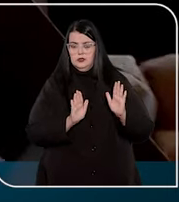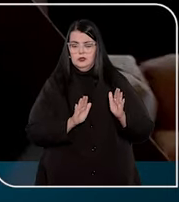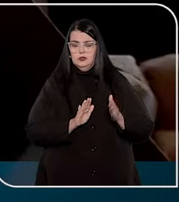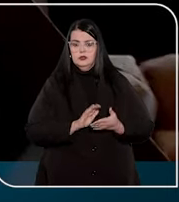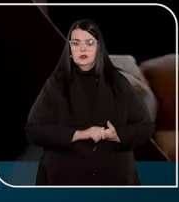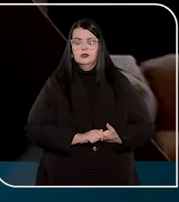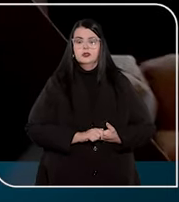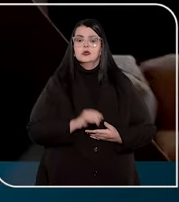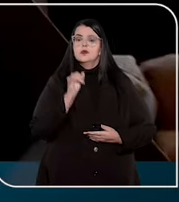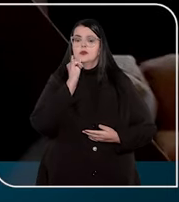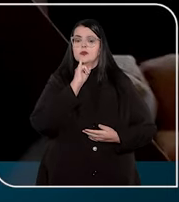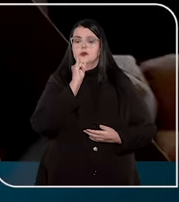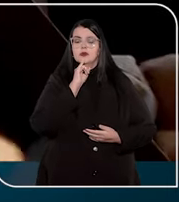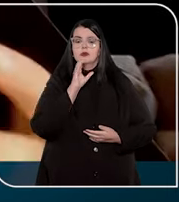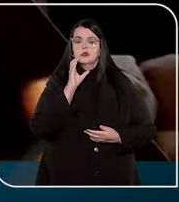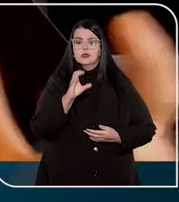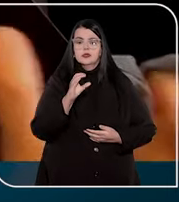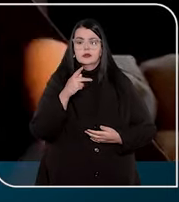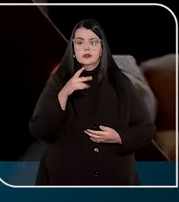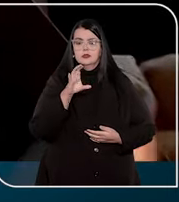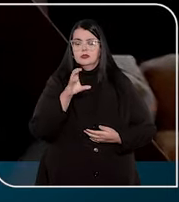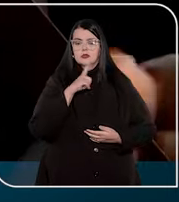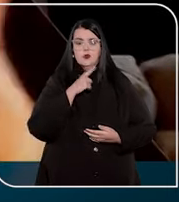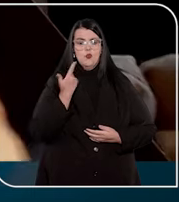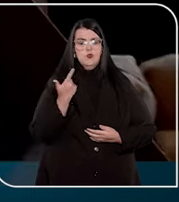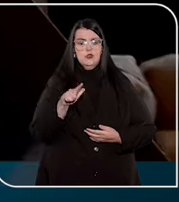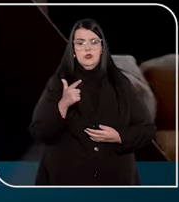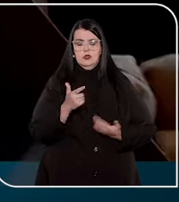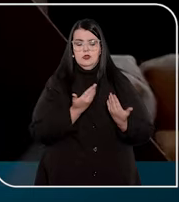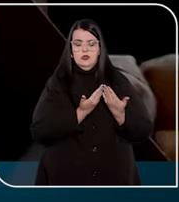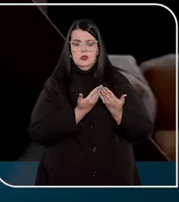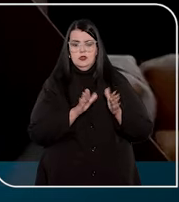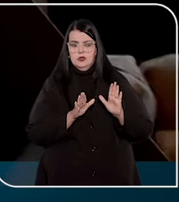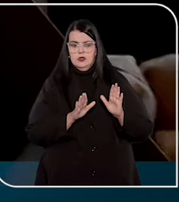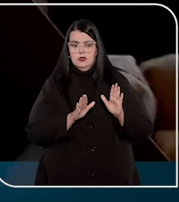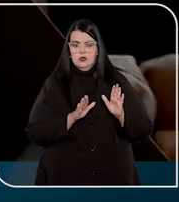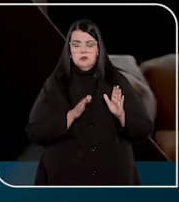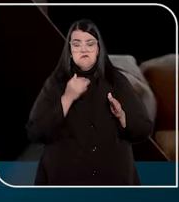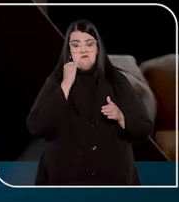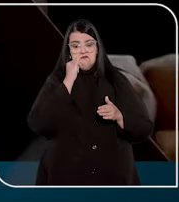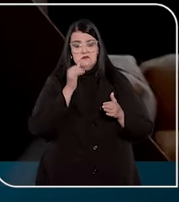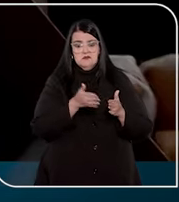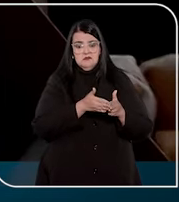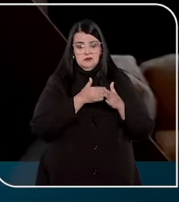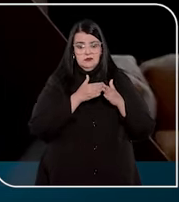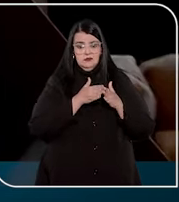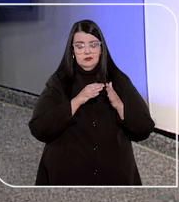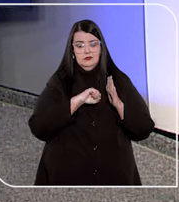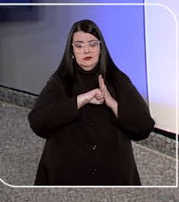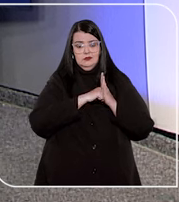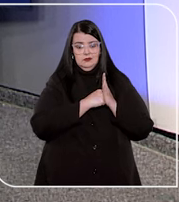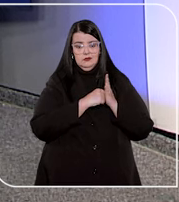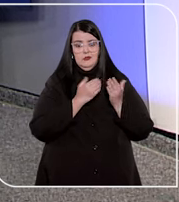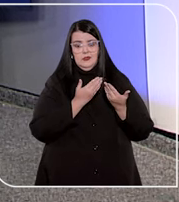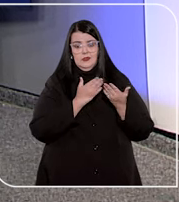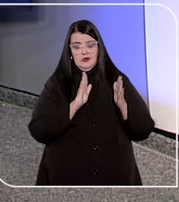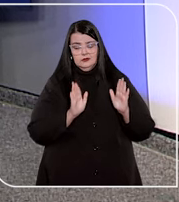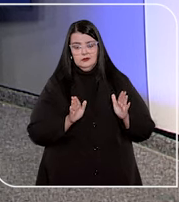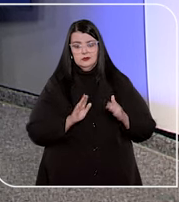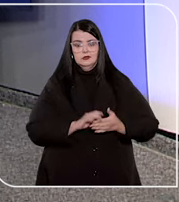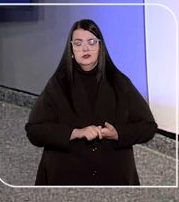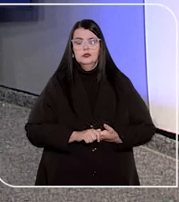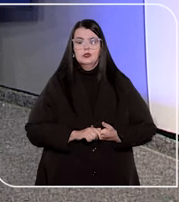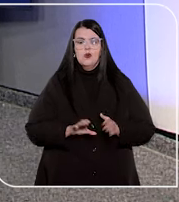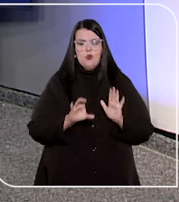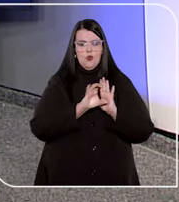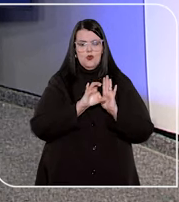Diogo, o meu CPC eu acho que não tem destrancar. Não acho muito recomendável usar a expressão que não é do código. Claro,